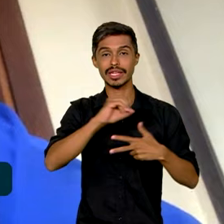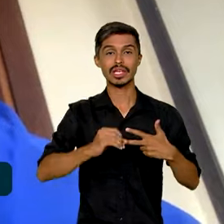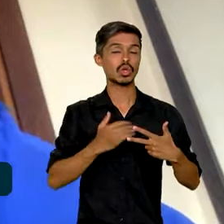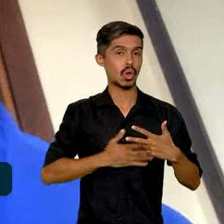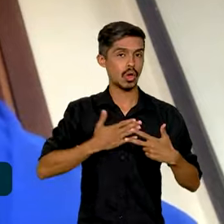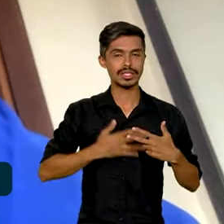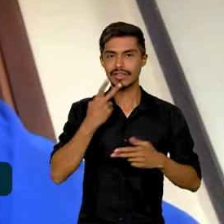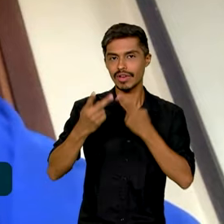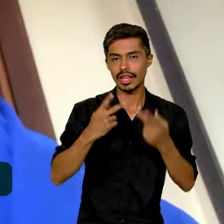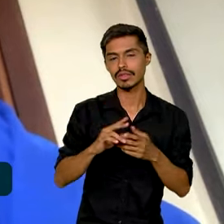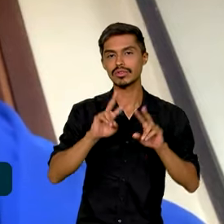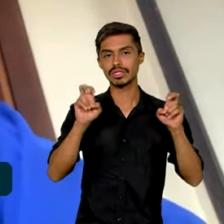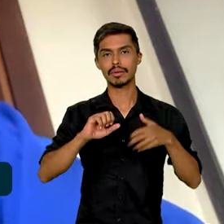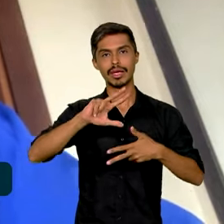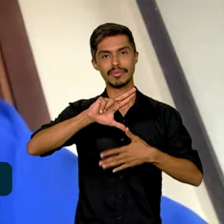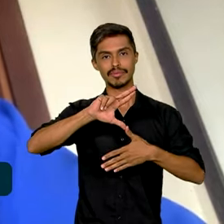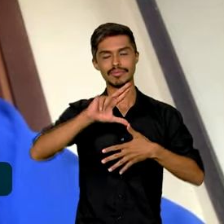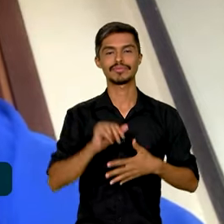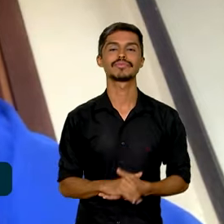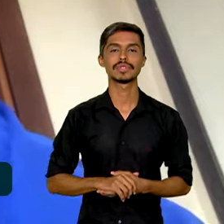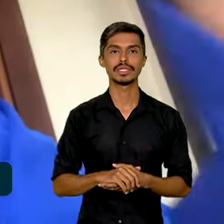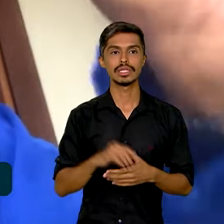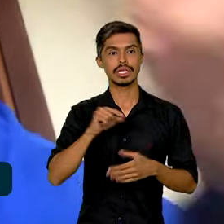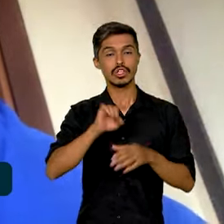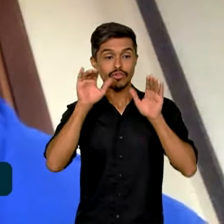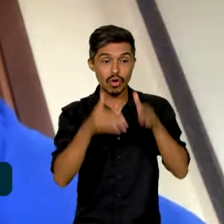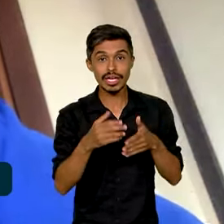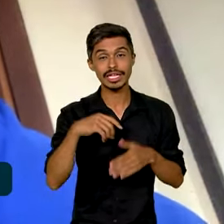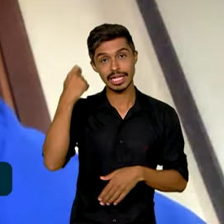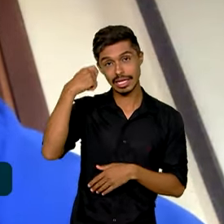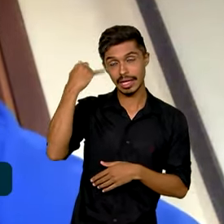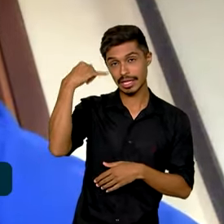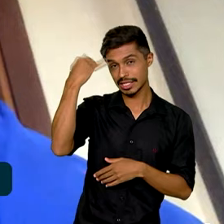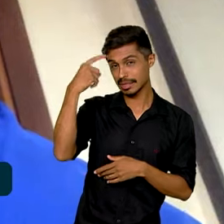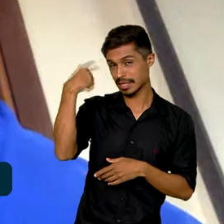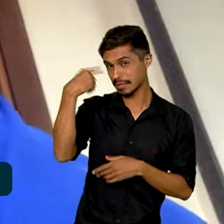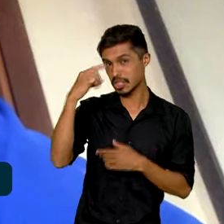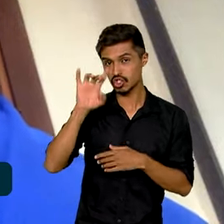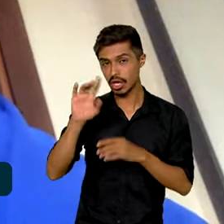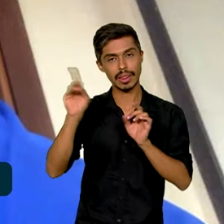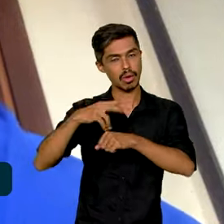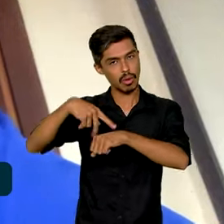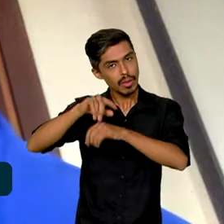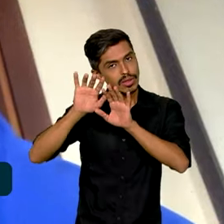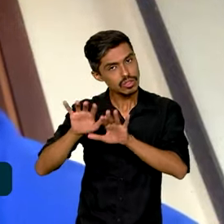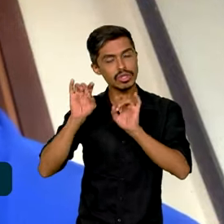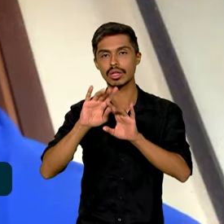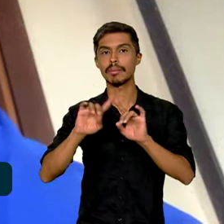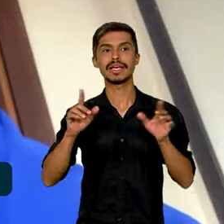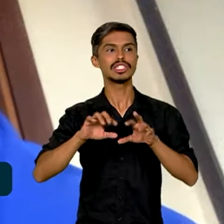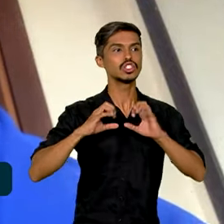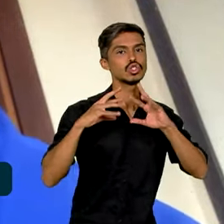abordar, que são sobre América Latina, né? Não tanto Espanha, mas América Latina como um todo. E essa questão social é muito forte no